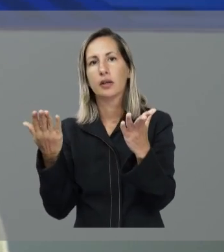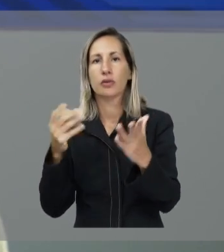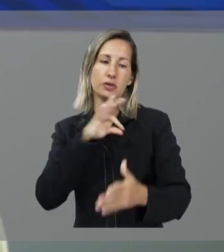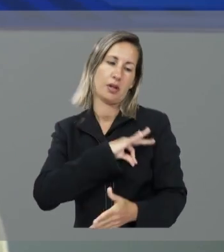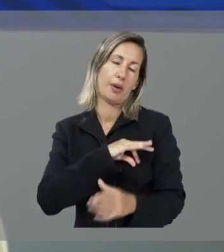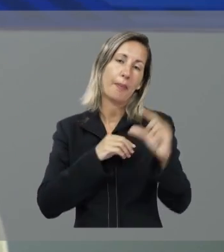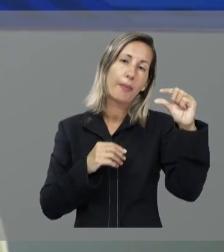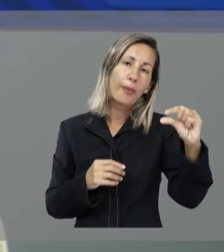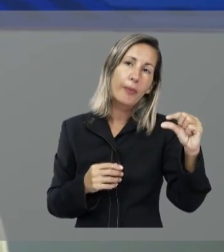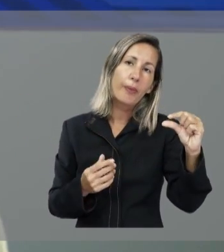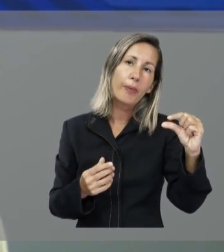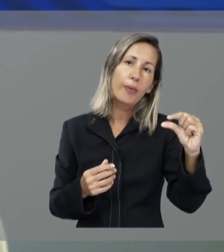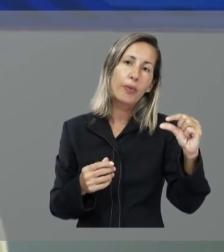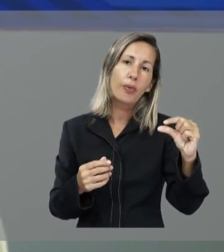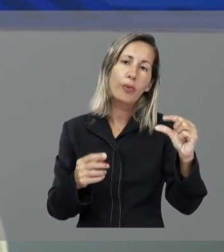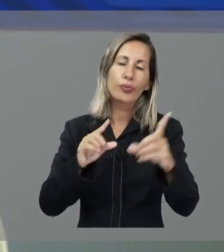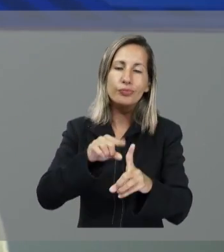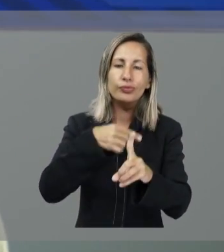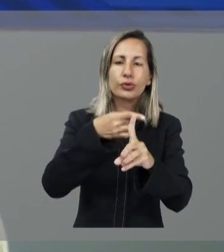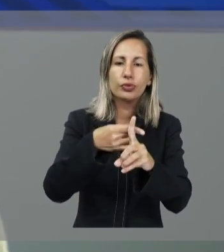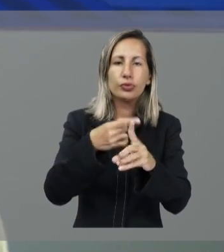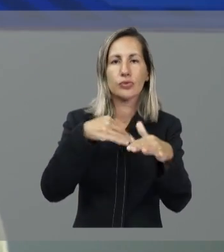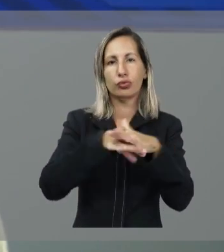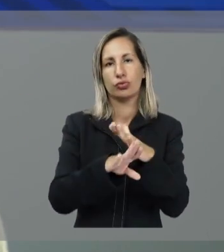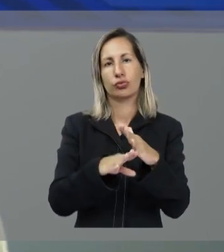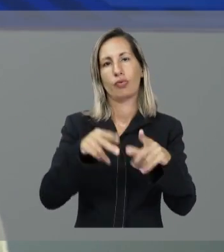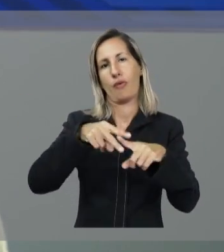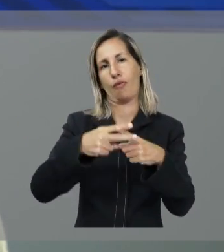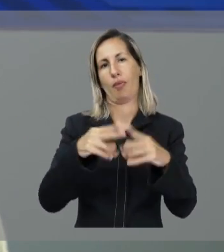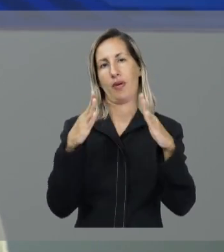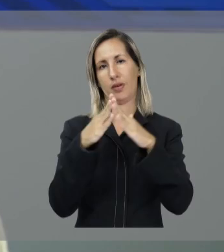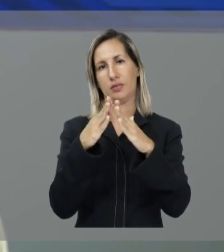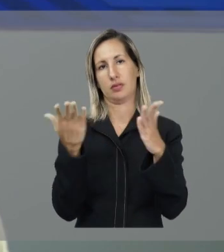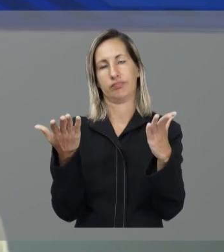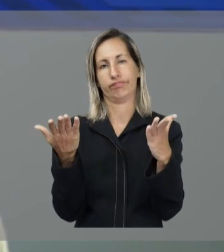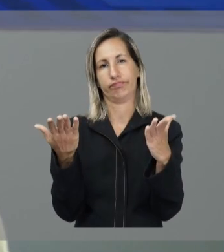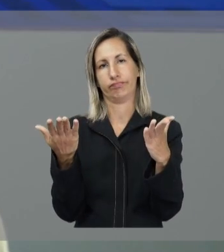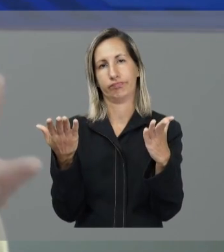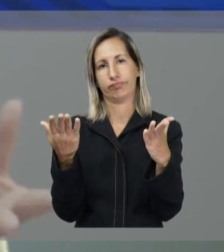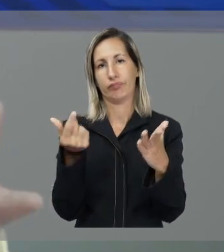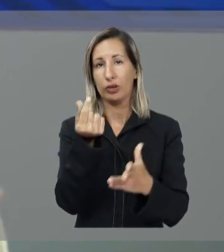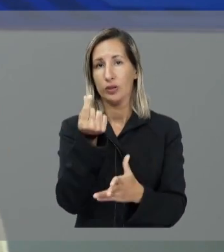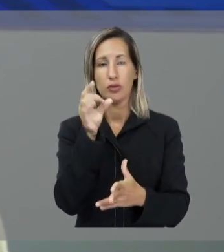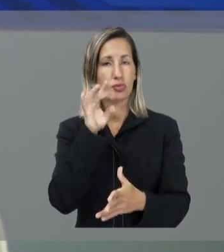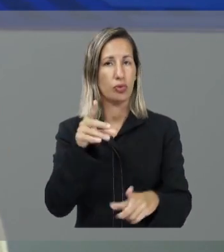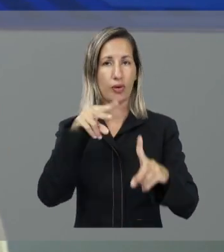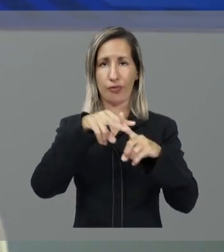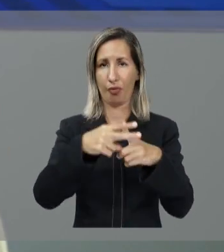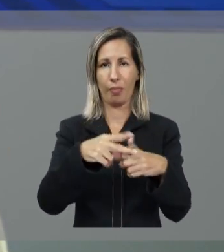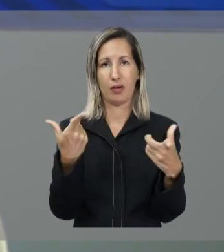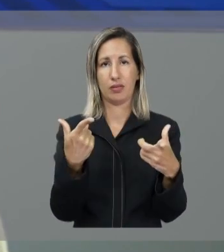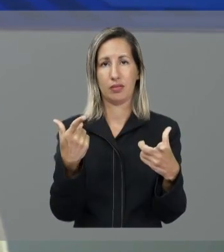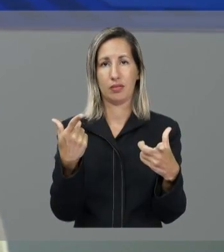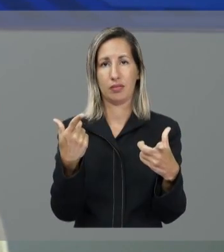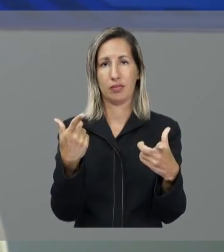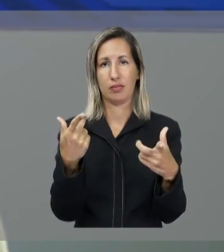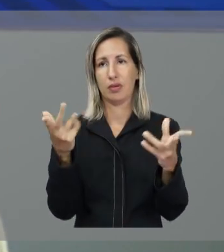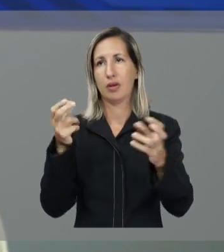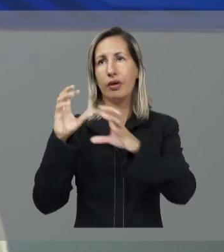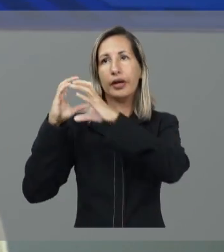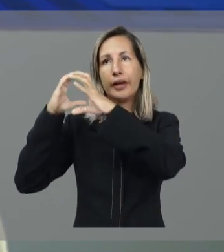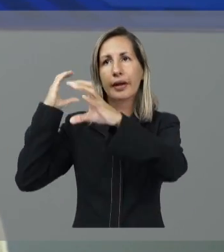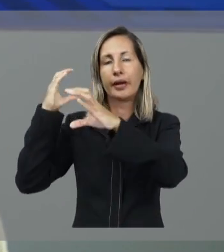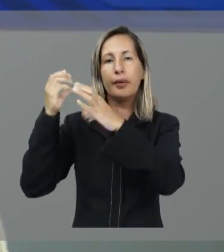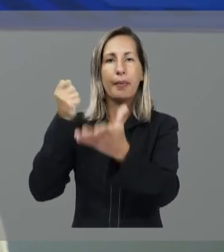salário é pequeno, você junta o dinheirinho para reformar a sua casa, né? E você, se o dinheiro é só para reformar, você não consegue contratar um arquiteto ou um